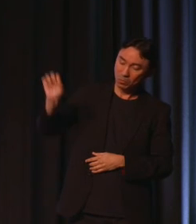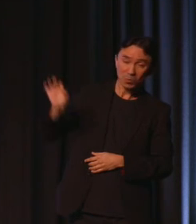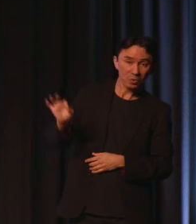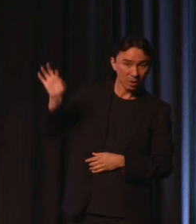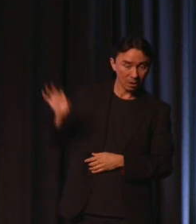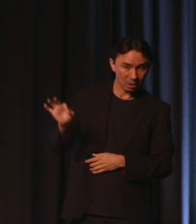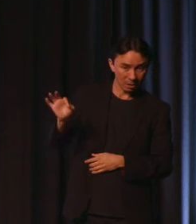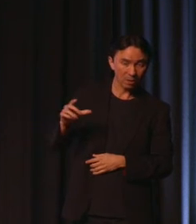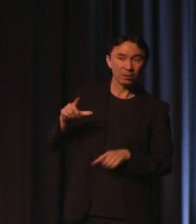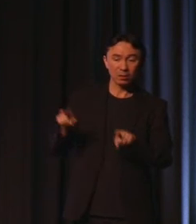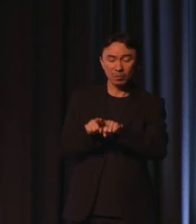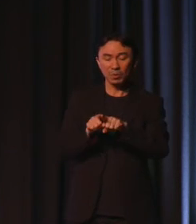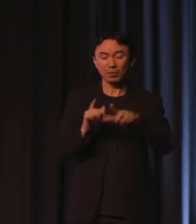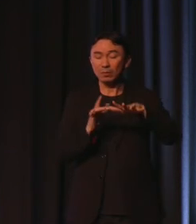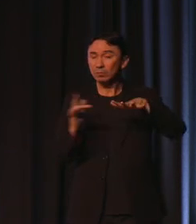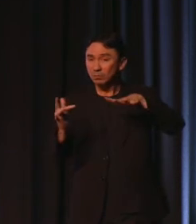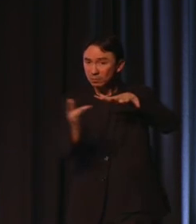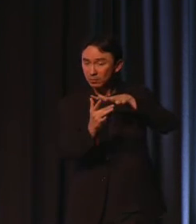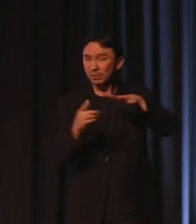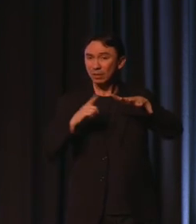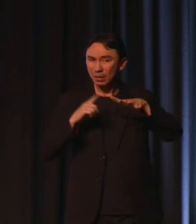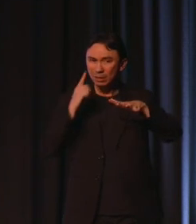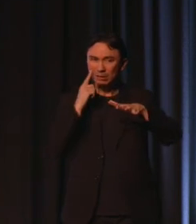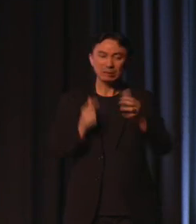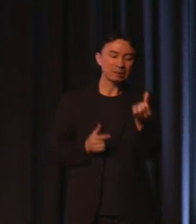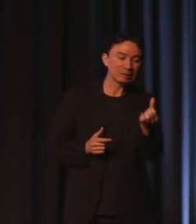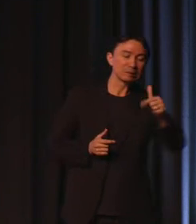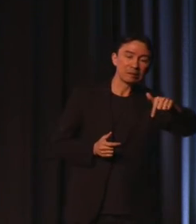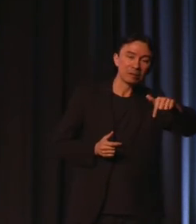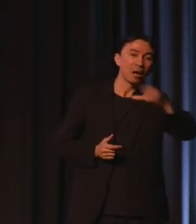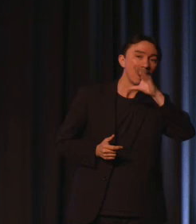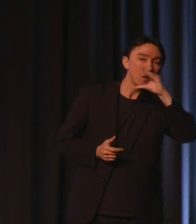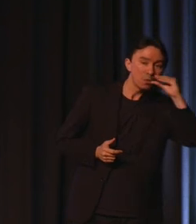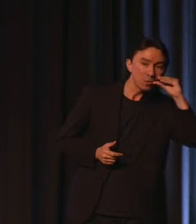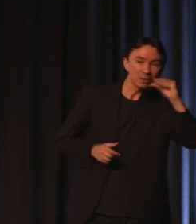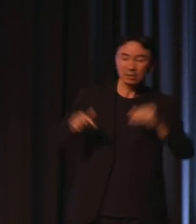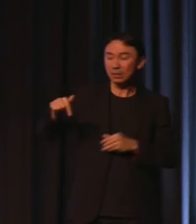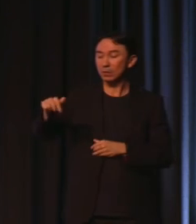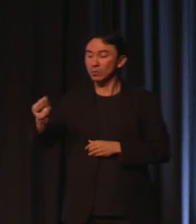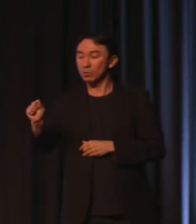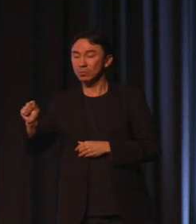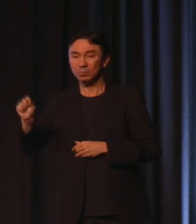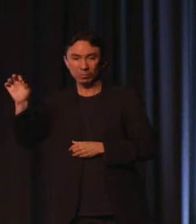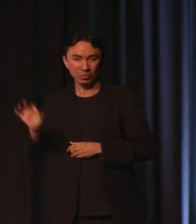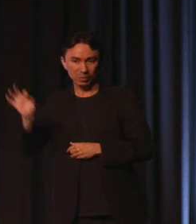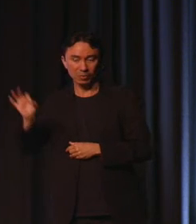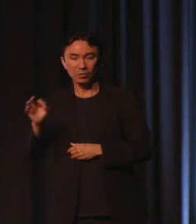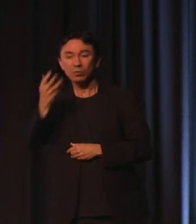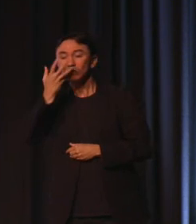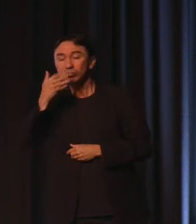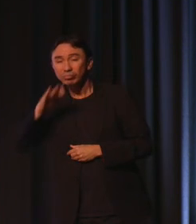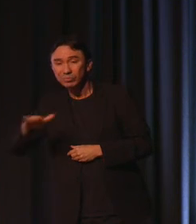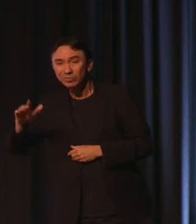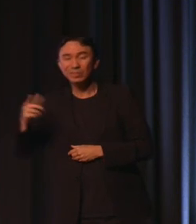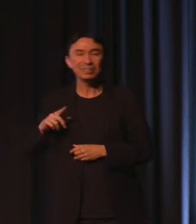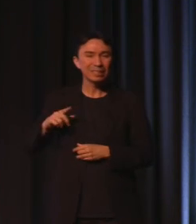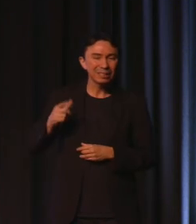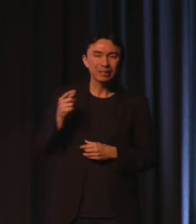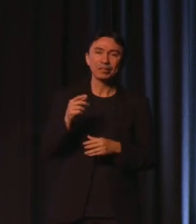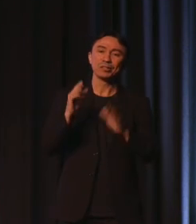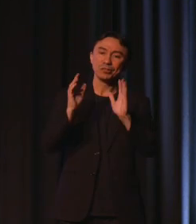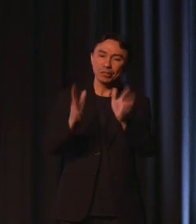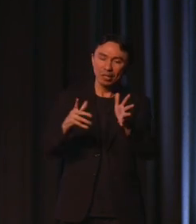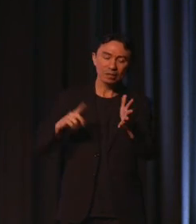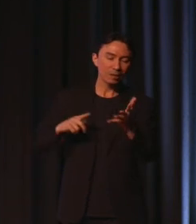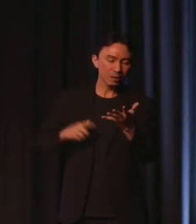por 67% dos adultos e 78% do infantil. Os materiais é o que já teve acesso e recebe